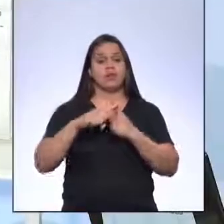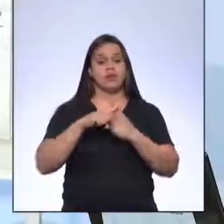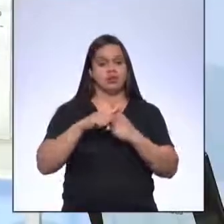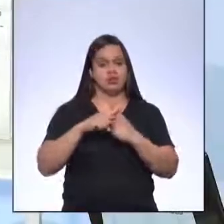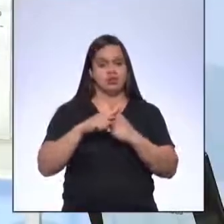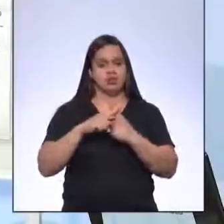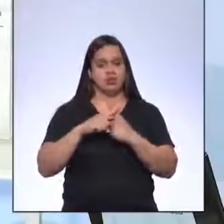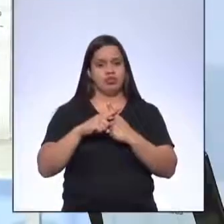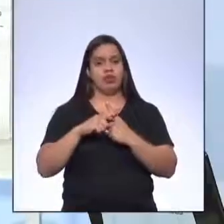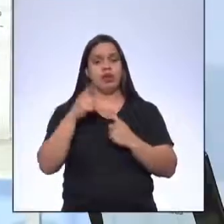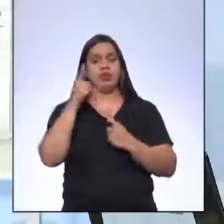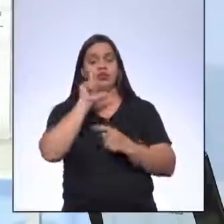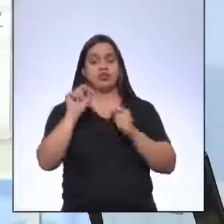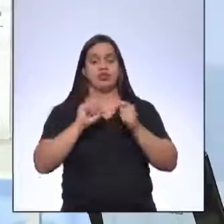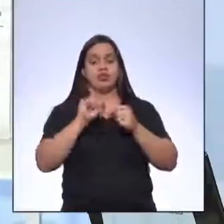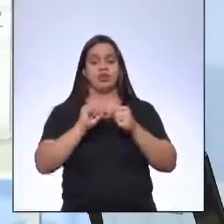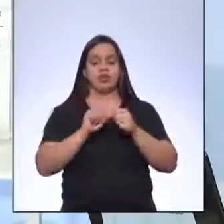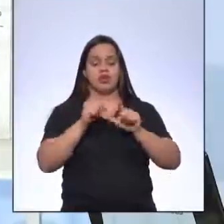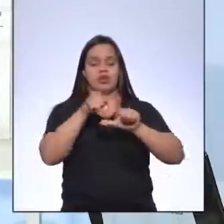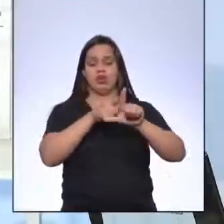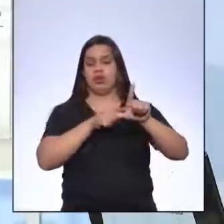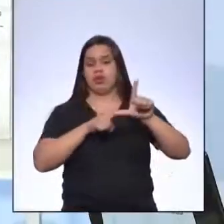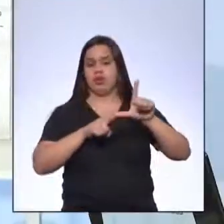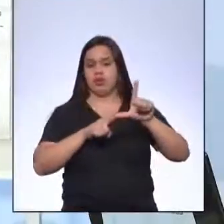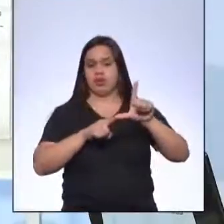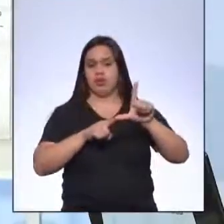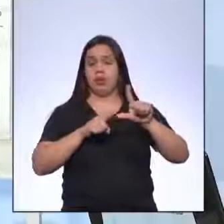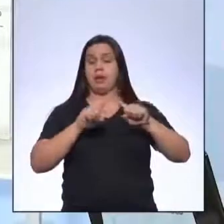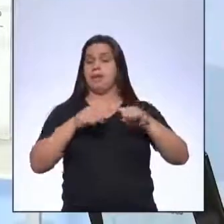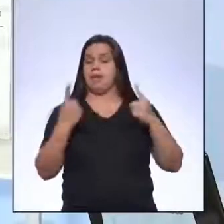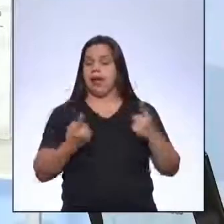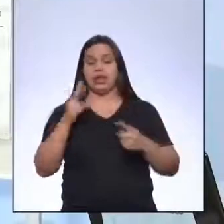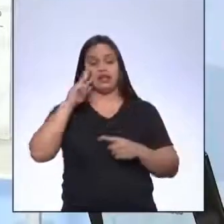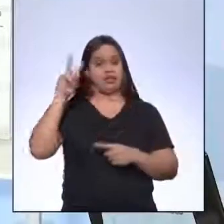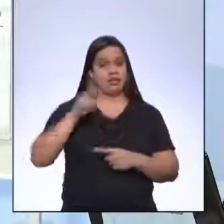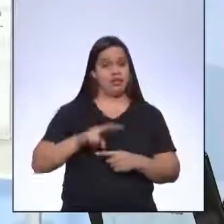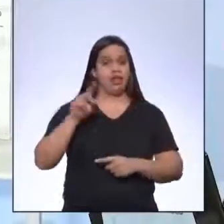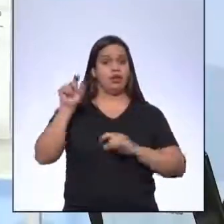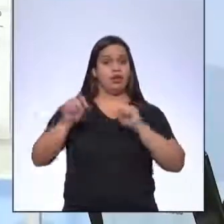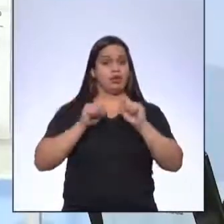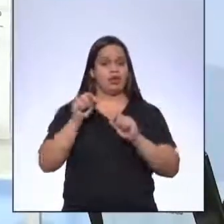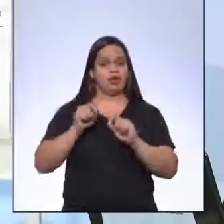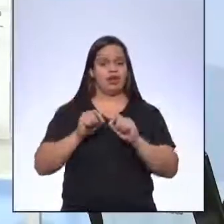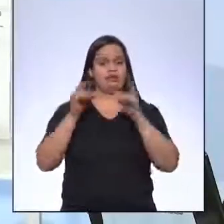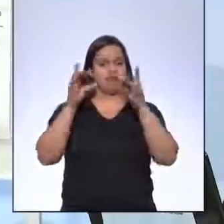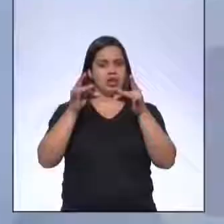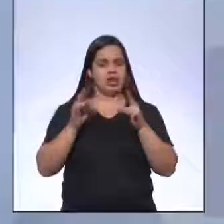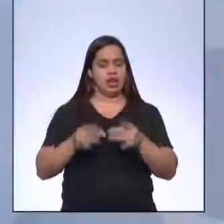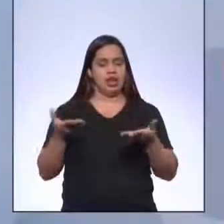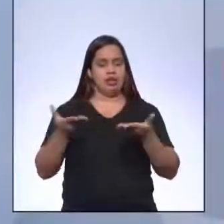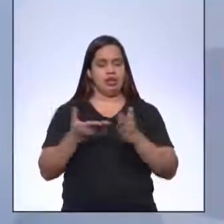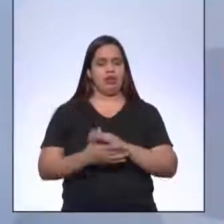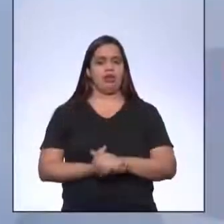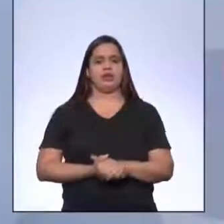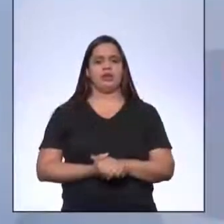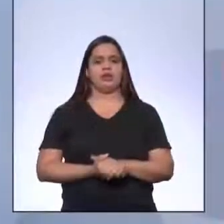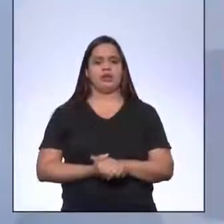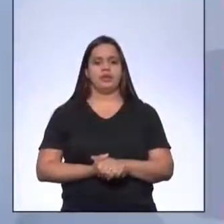para traçar o gráfico dessa função mas observa esse detalhe